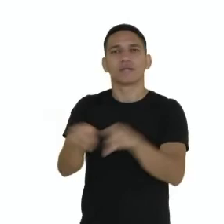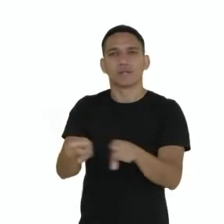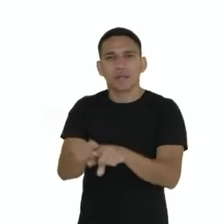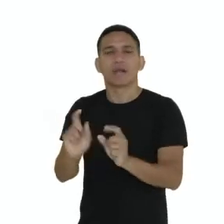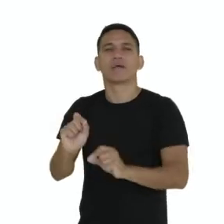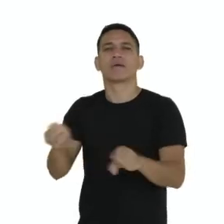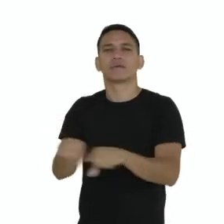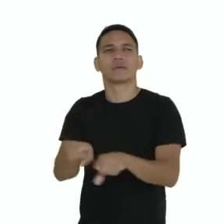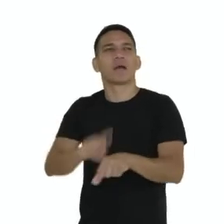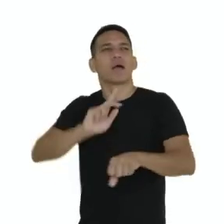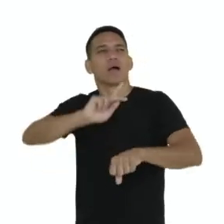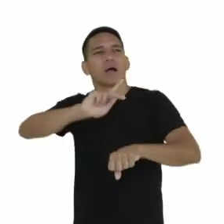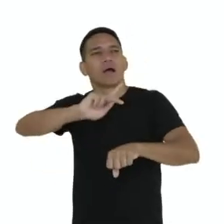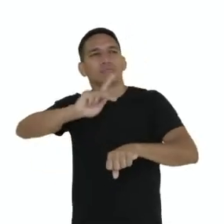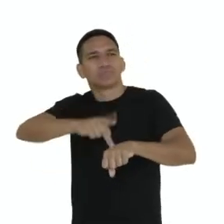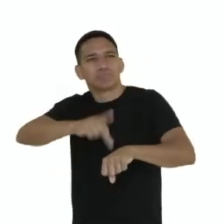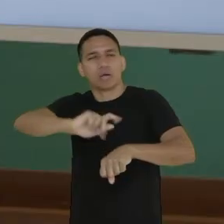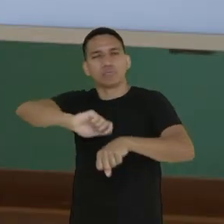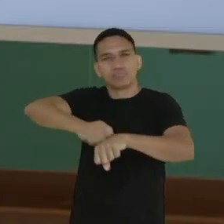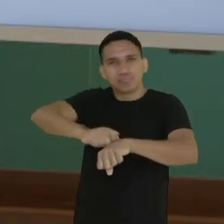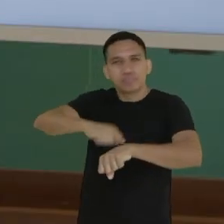ter